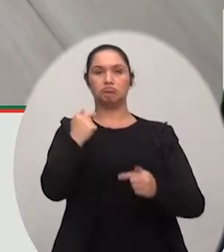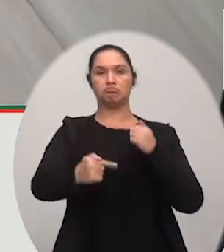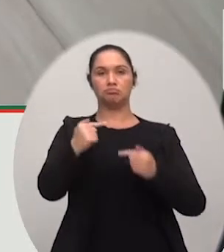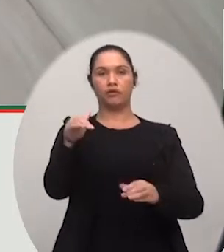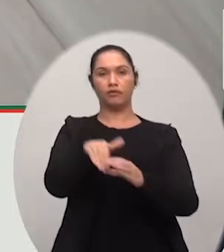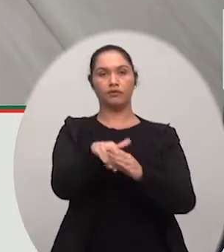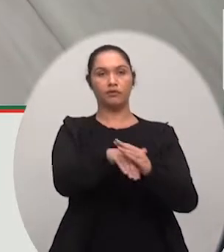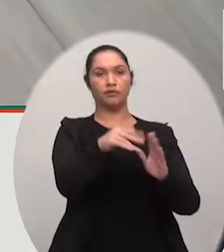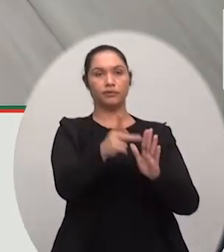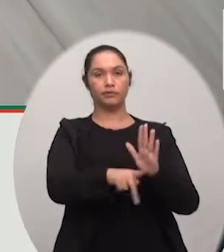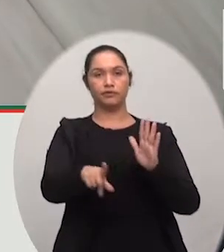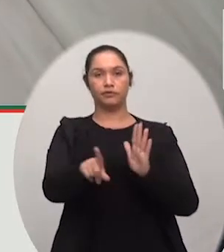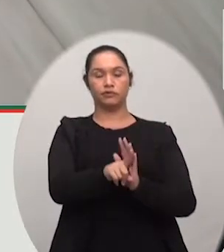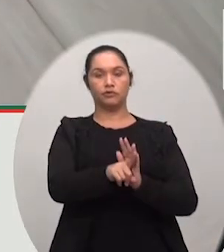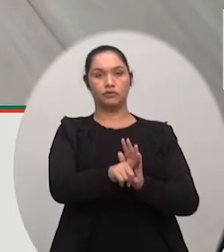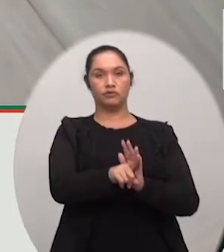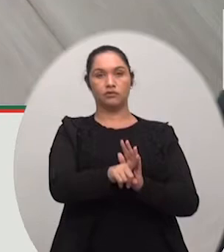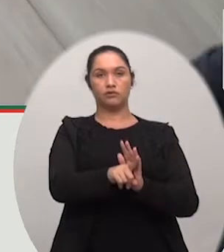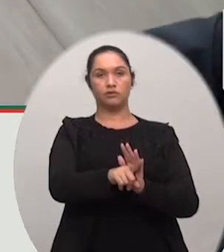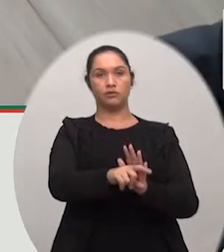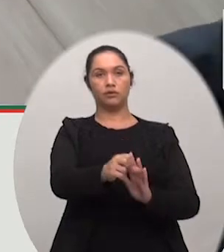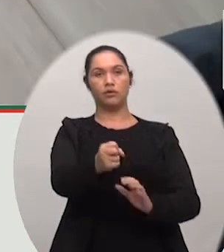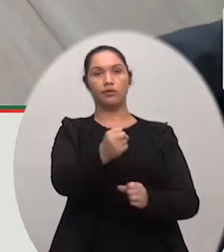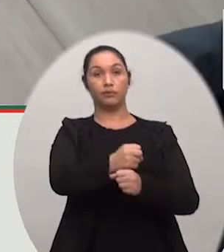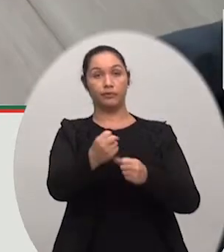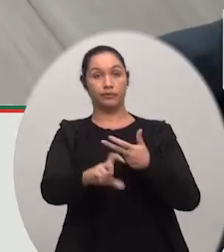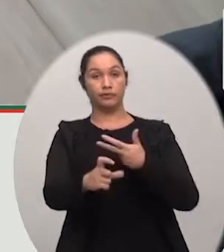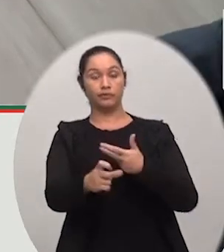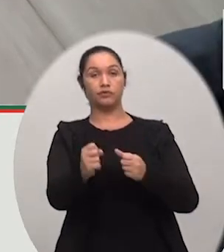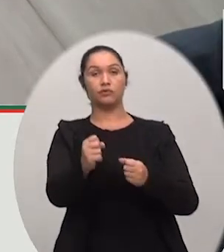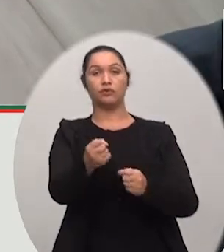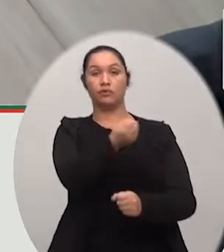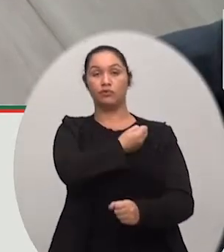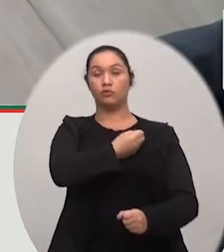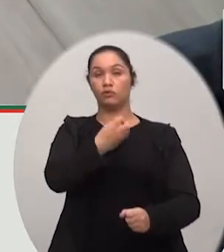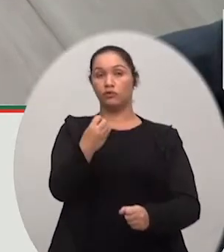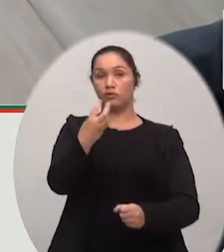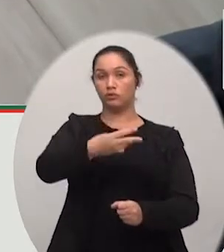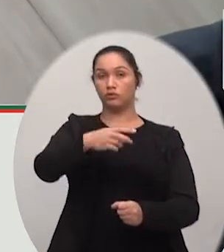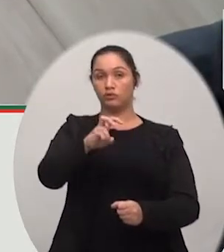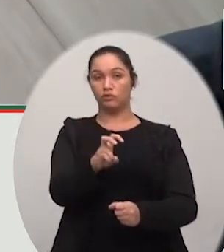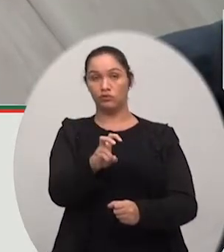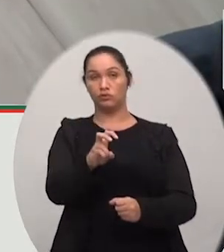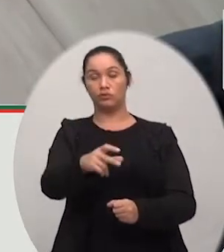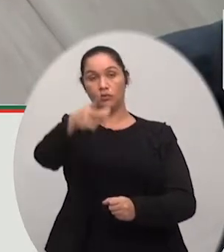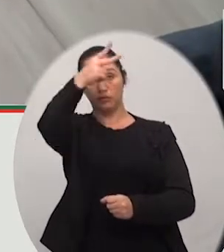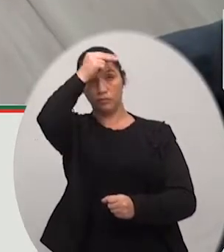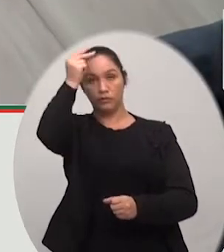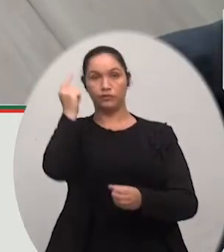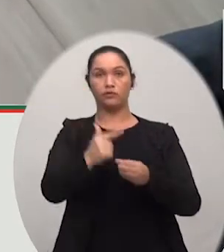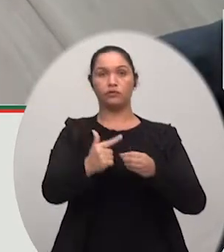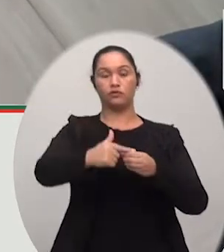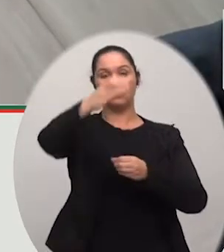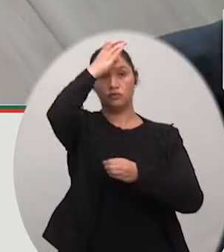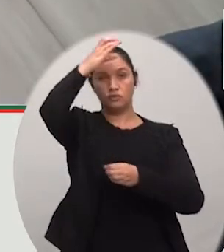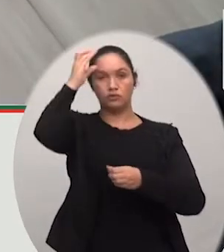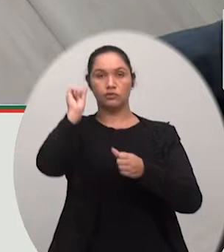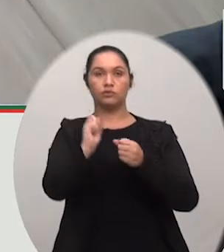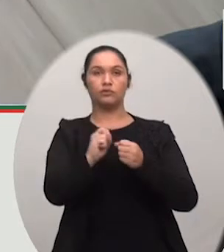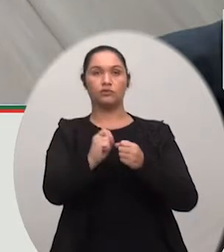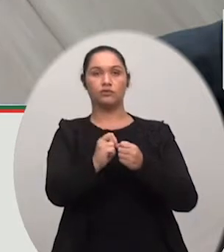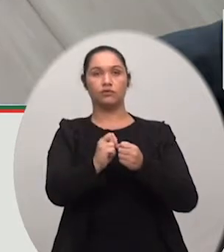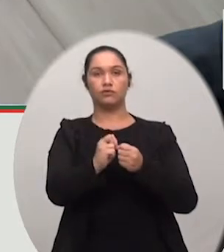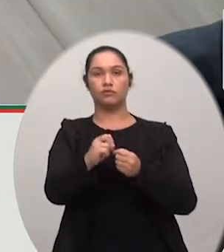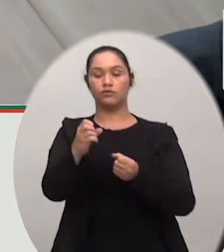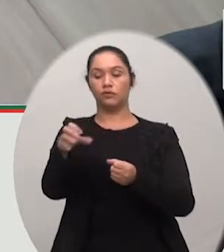e votação, projeto de lei complementar do Executivo PLC 035/18, proposto pelo Prefeito Municipal, que corrige o